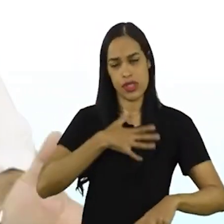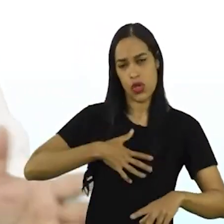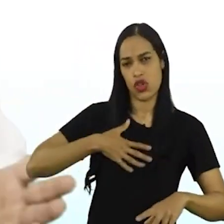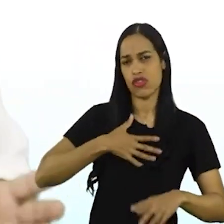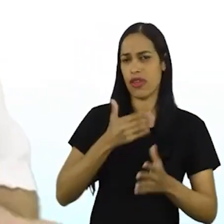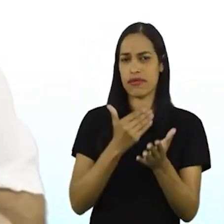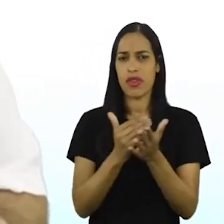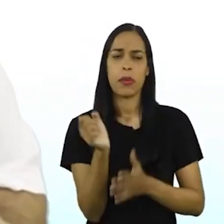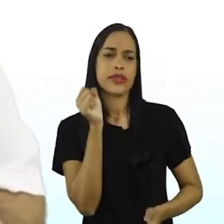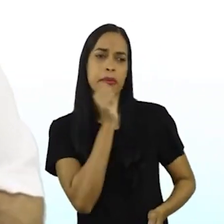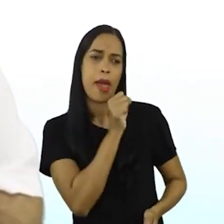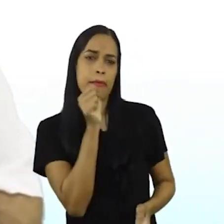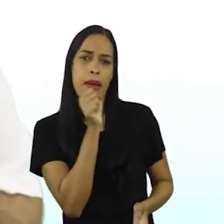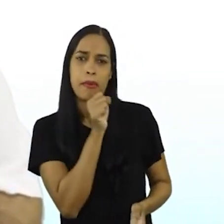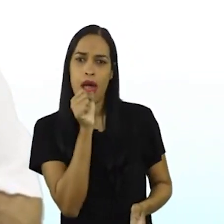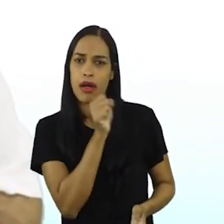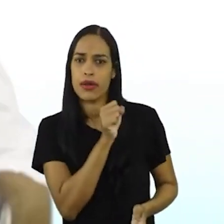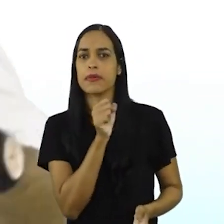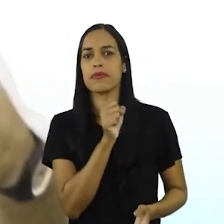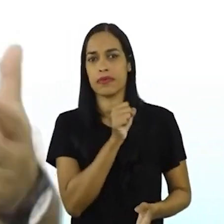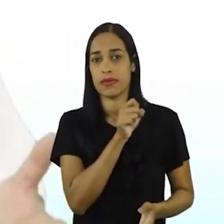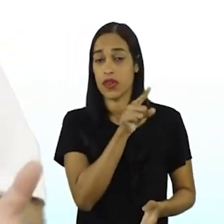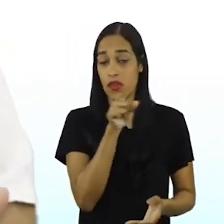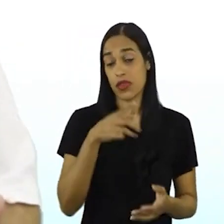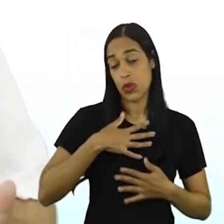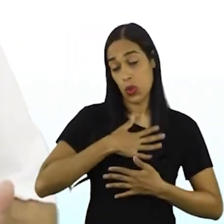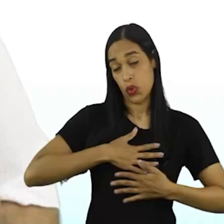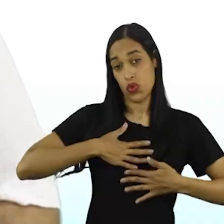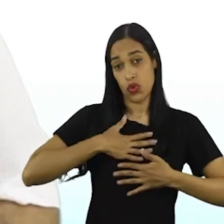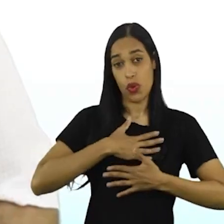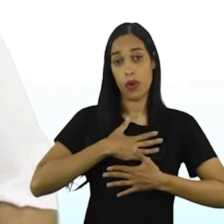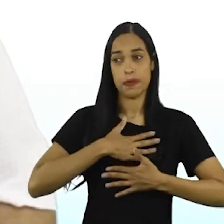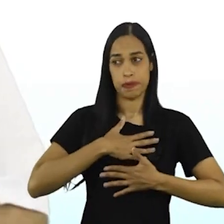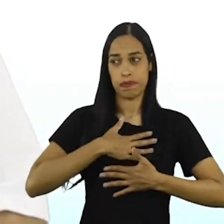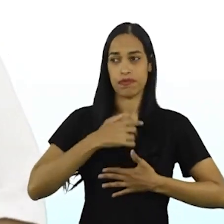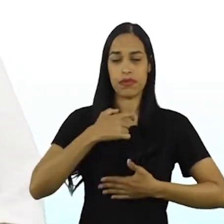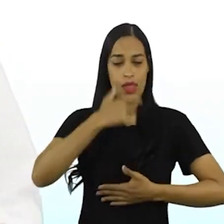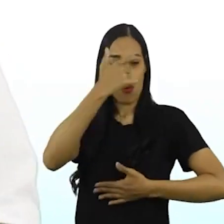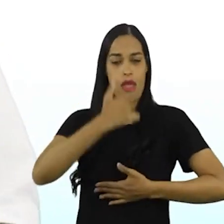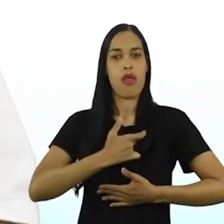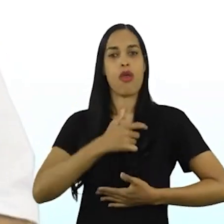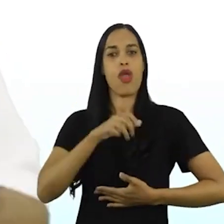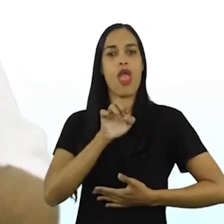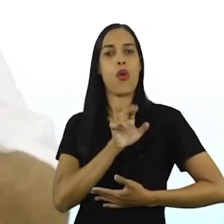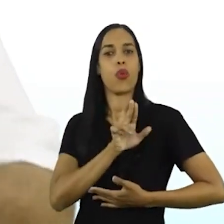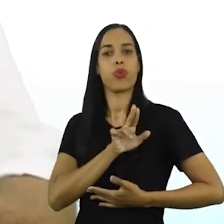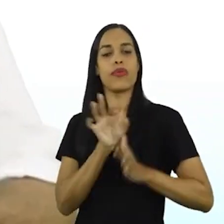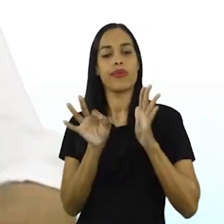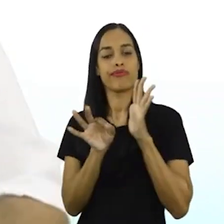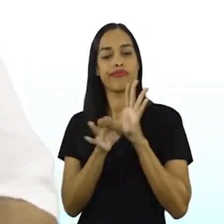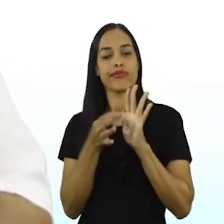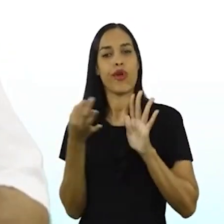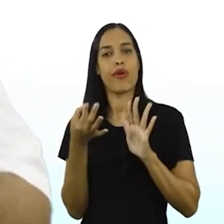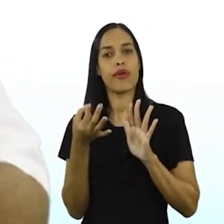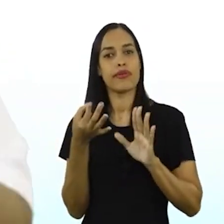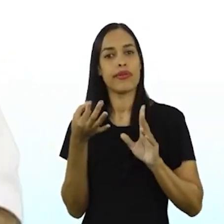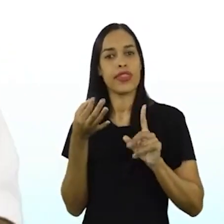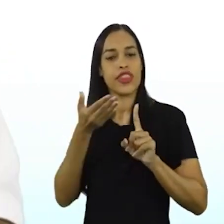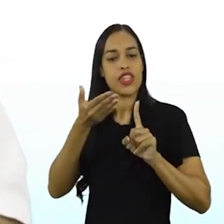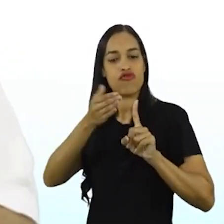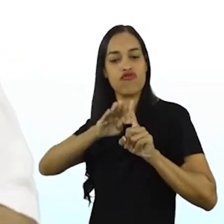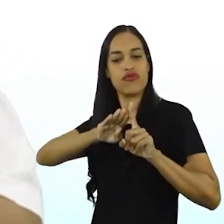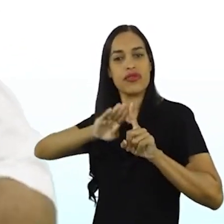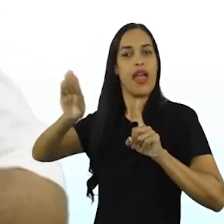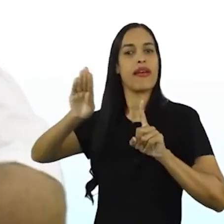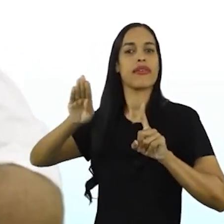começa a cantar. Porque você se envolveu. É o eu. O autor, ele se coloca em destaque,